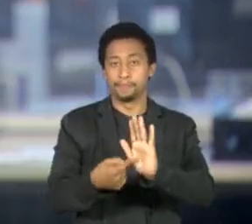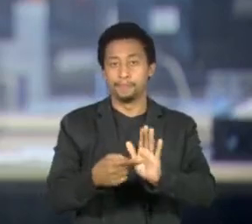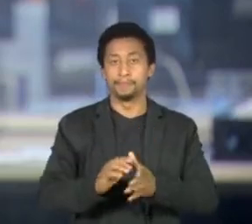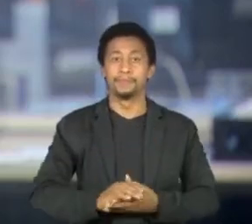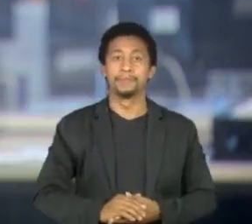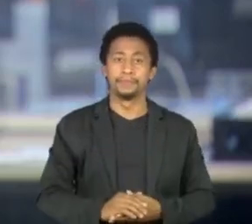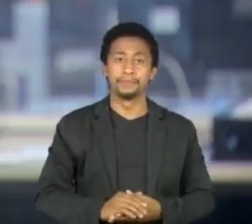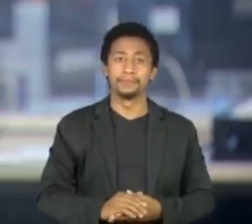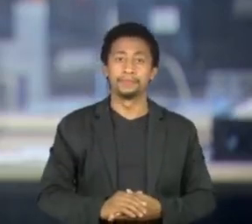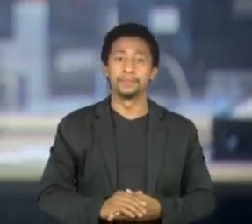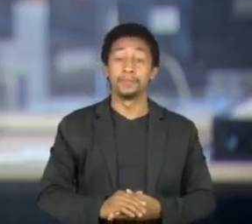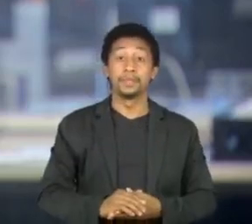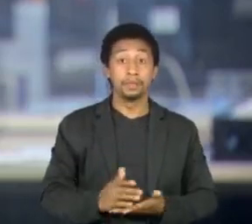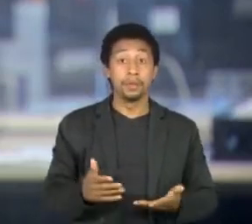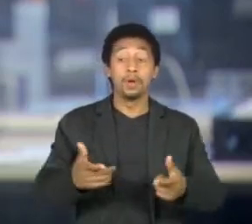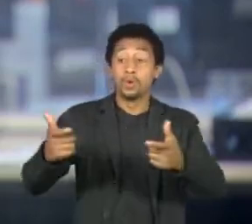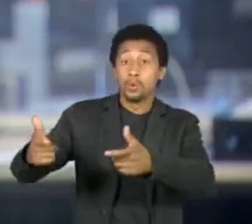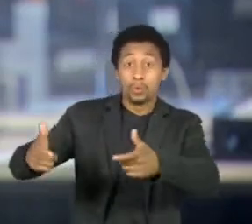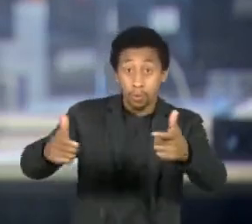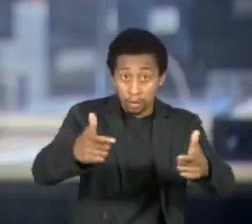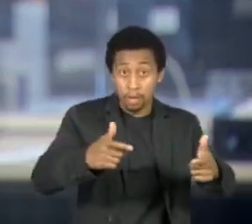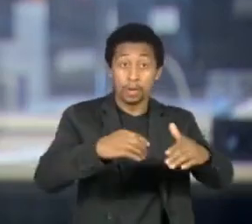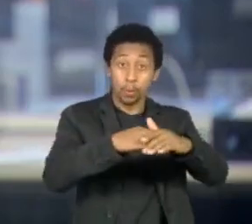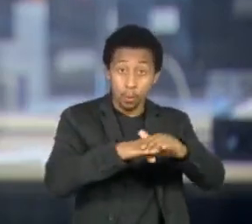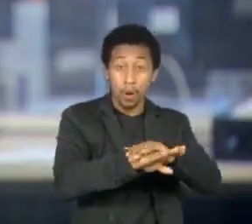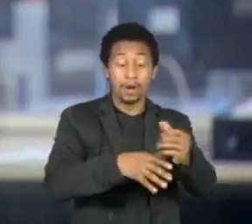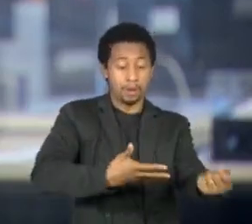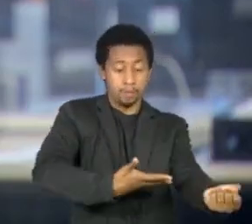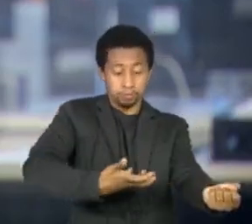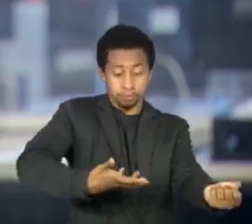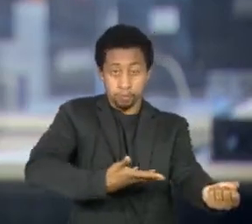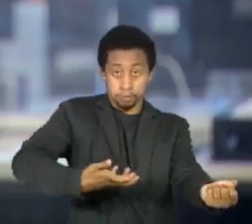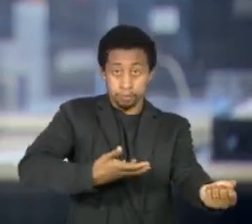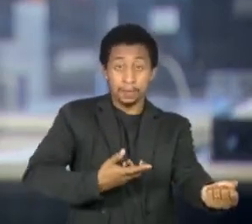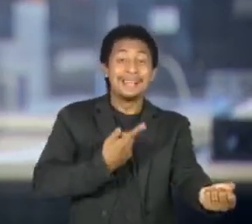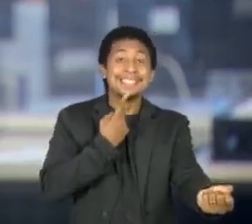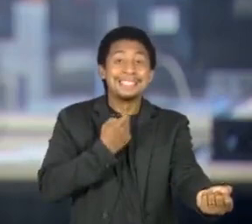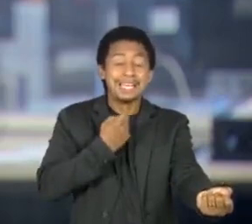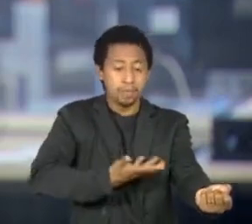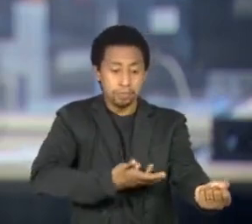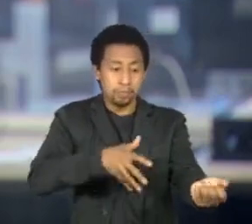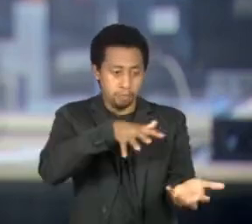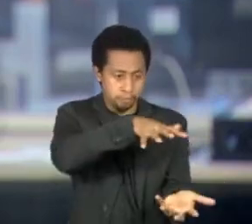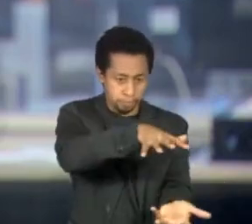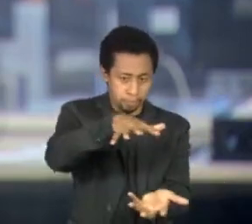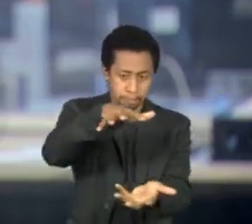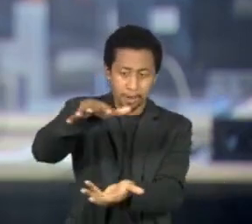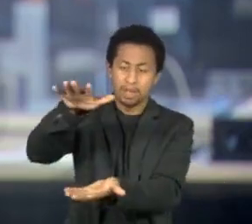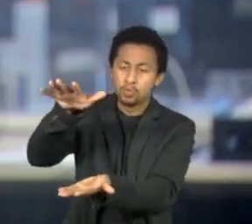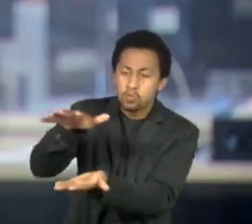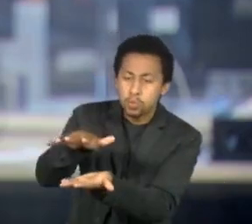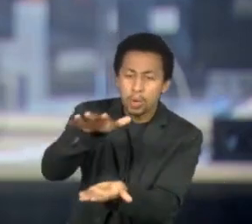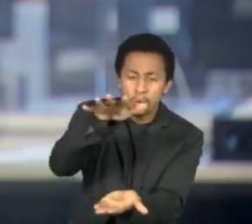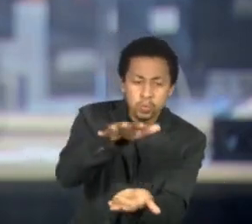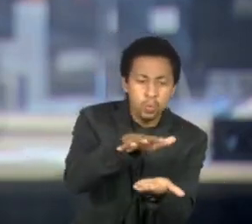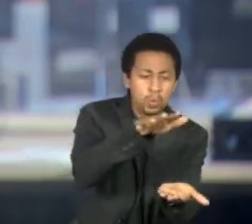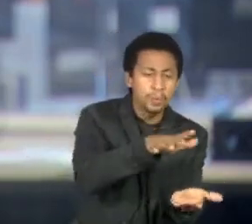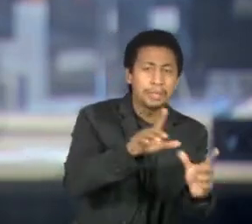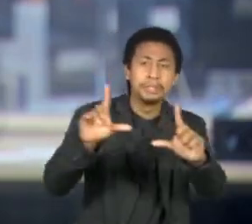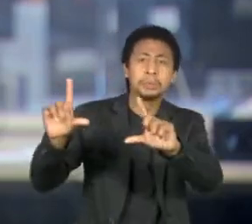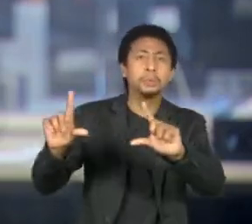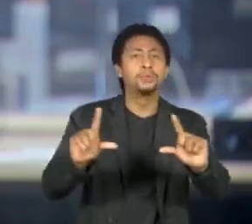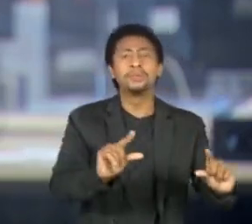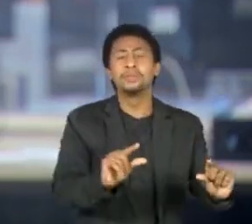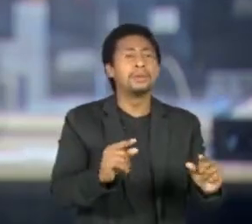e os estoques de vários bancos de sangue no país estão em níveis considerados baixos um dos motivos é o número de pessoas